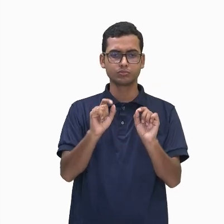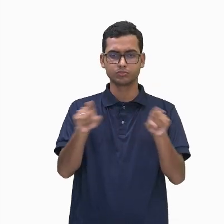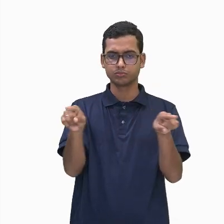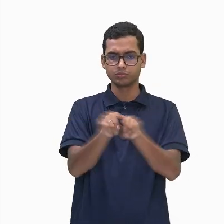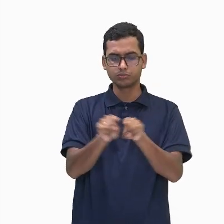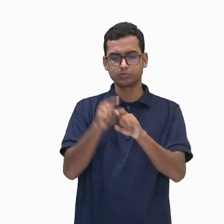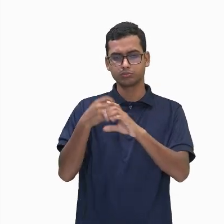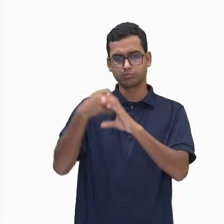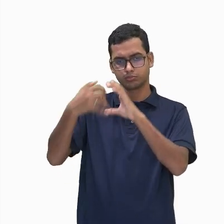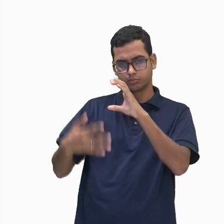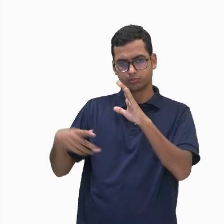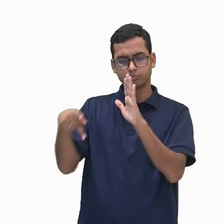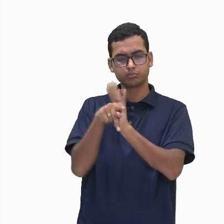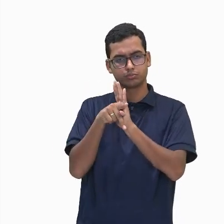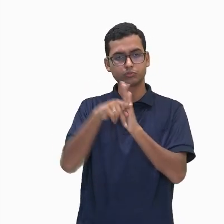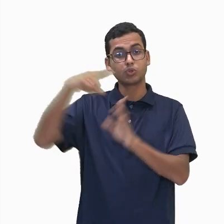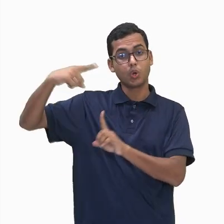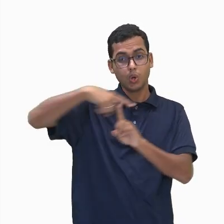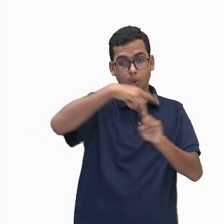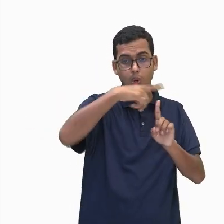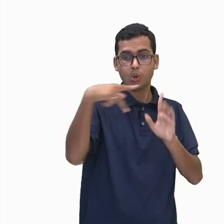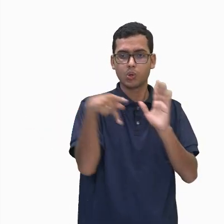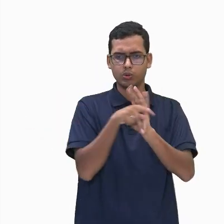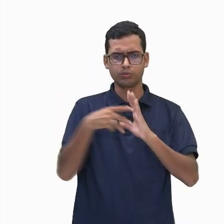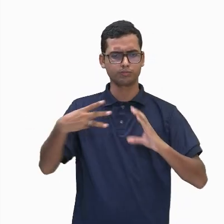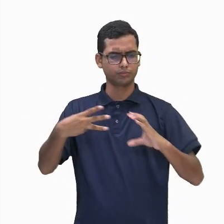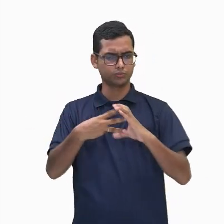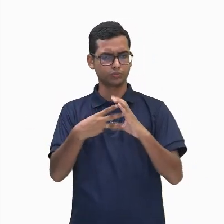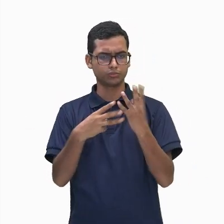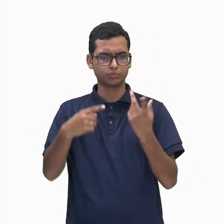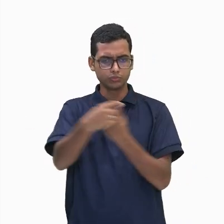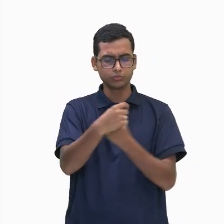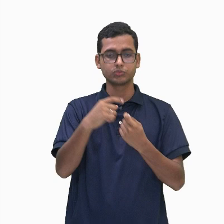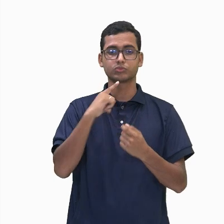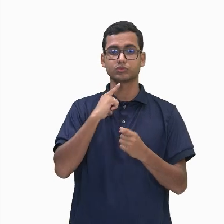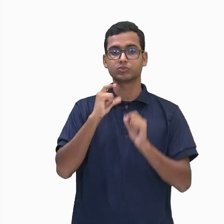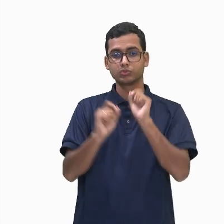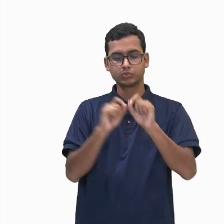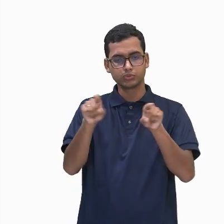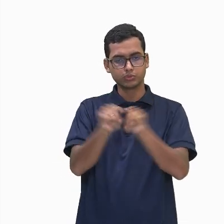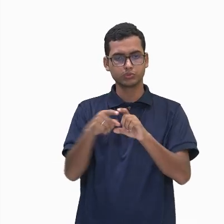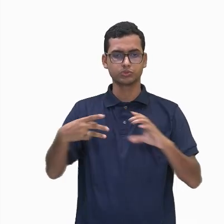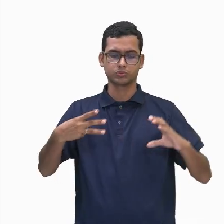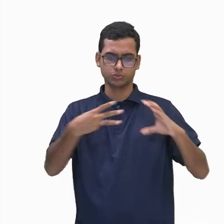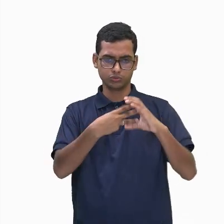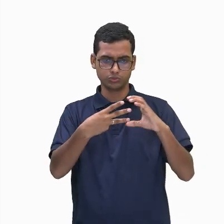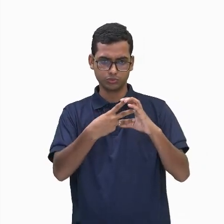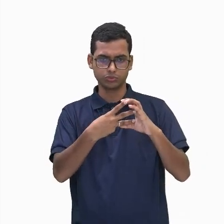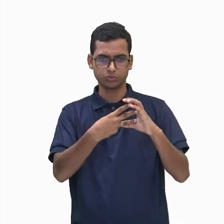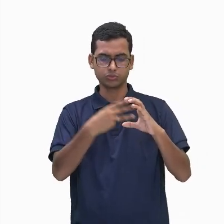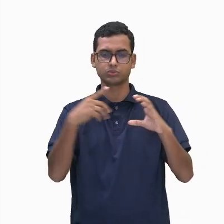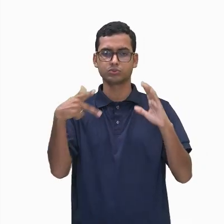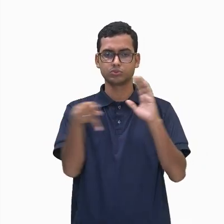numa característica quanto aos tipos de células, que podem ter células que são